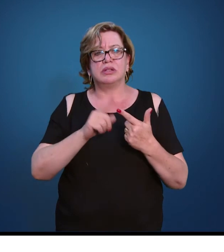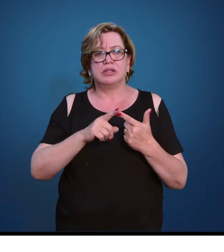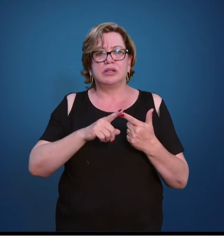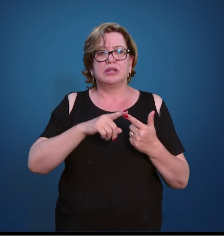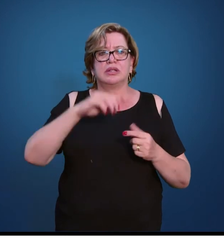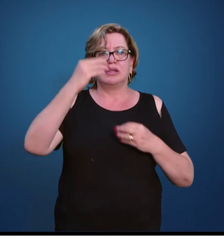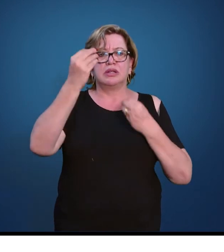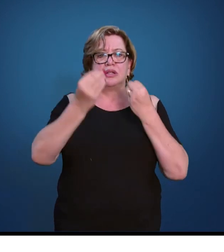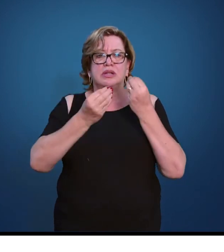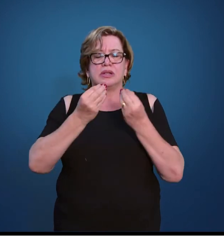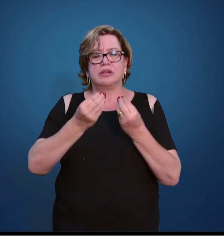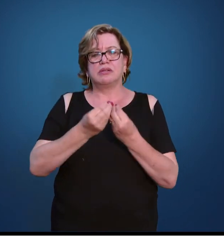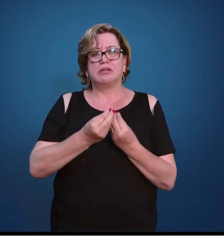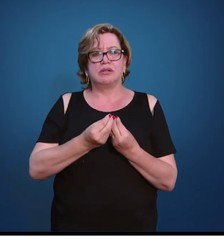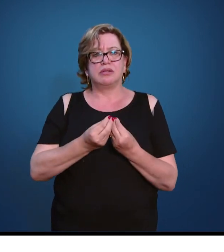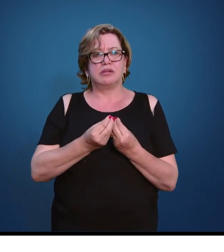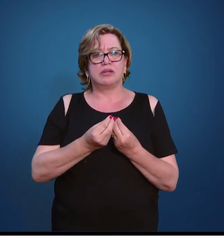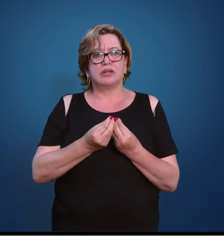o índice de